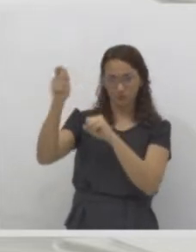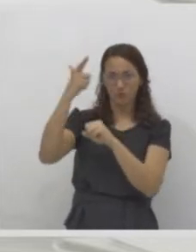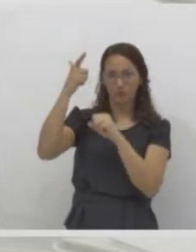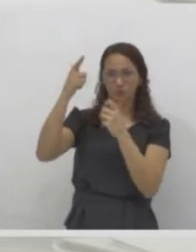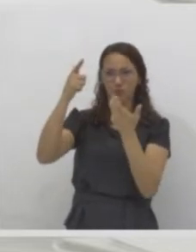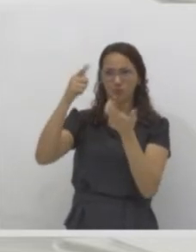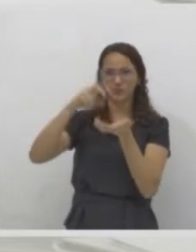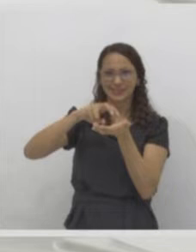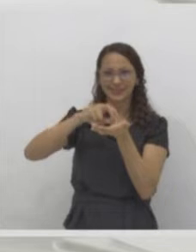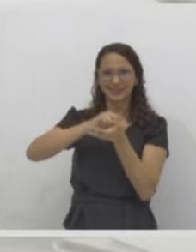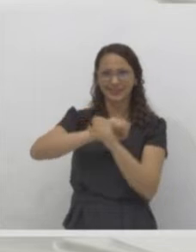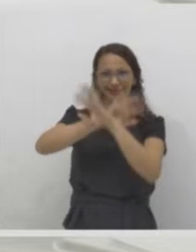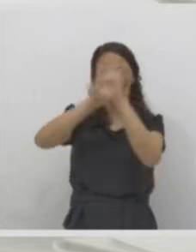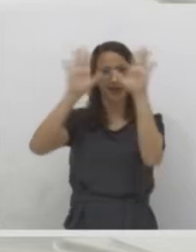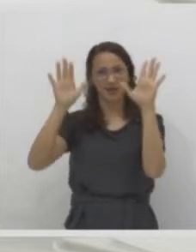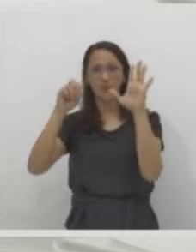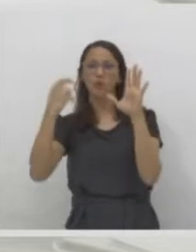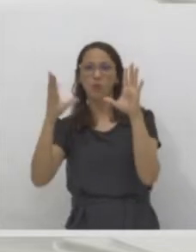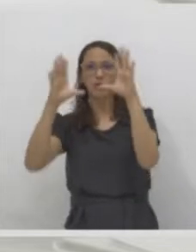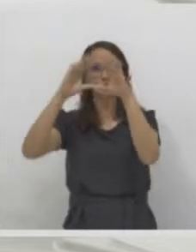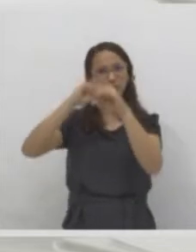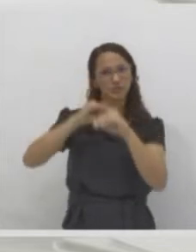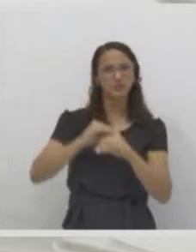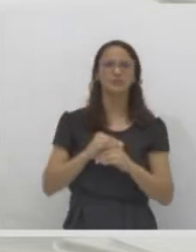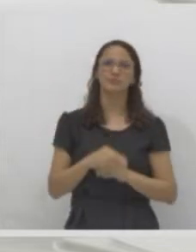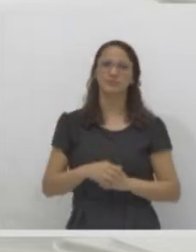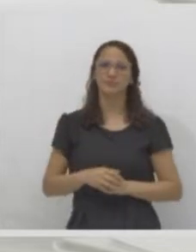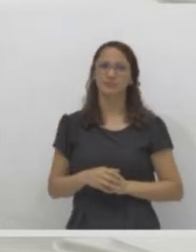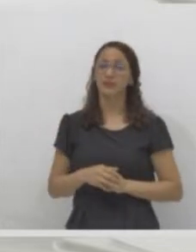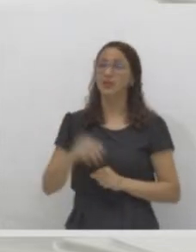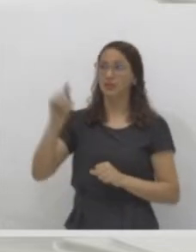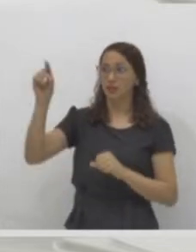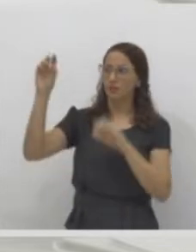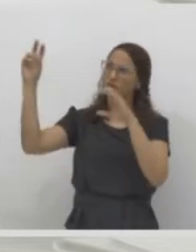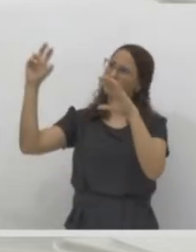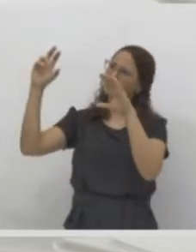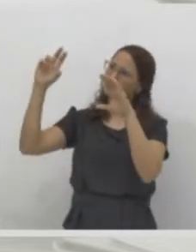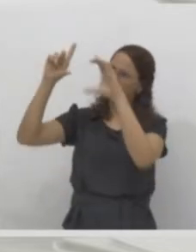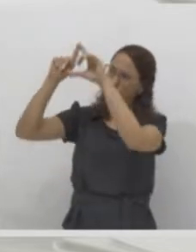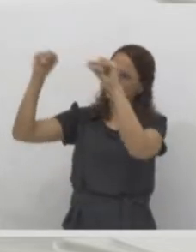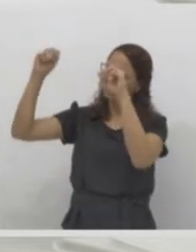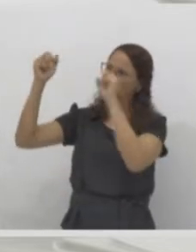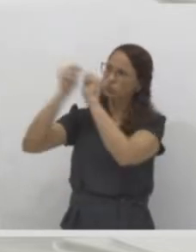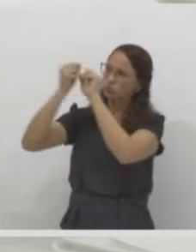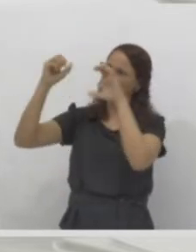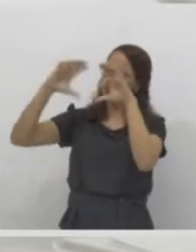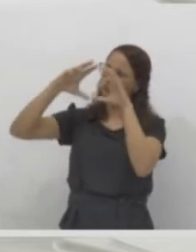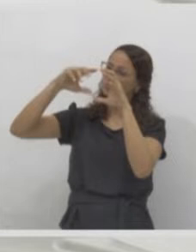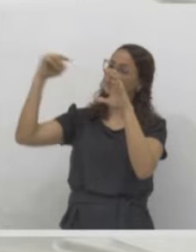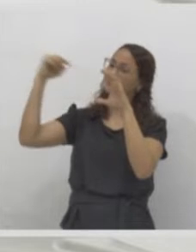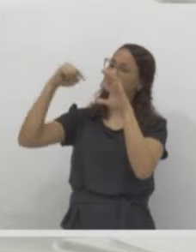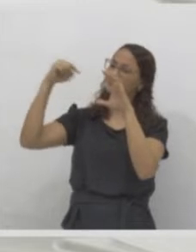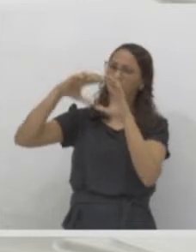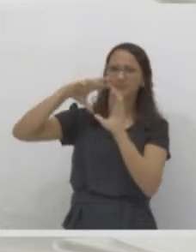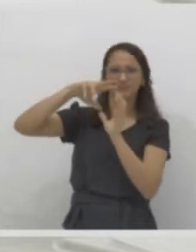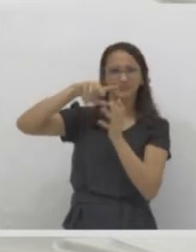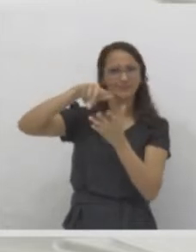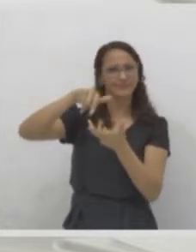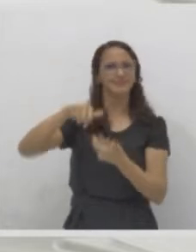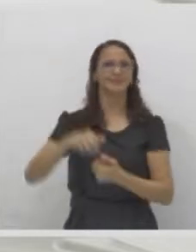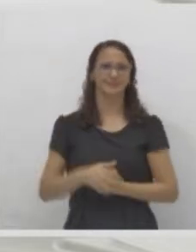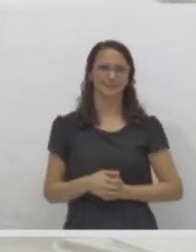planeta? Acompanhe aí. Muito bem, é Terra. Na letra C. Ao fazer esse